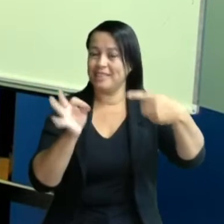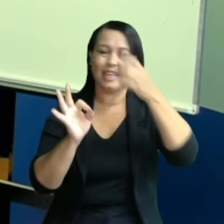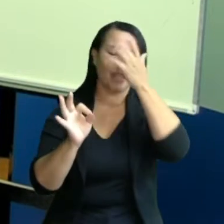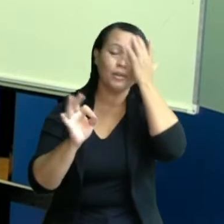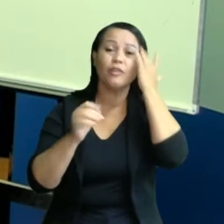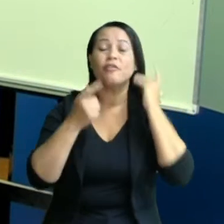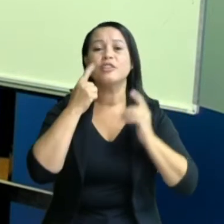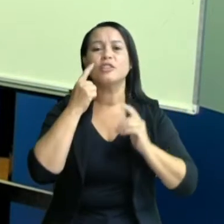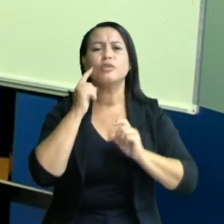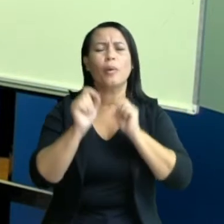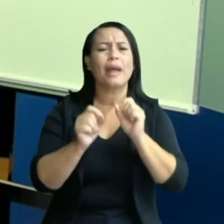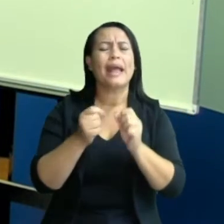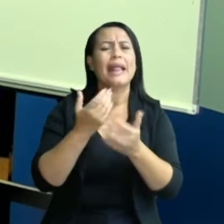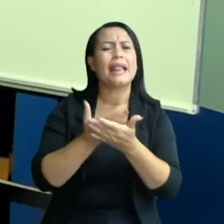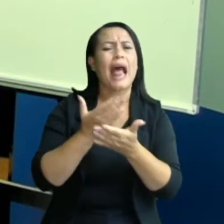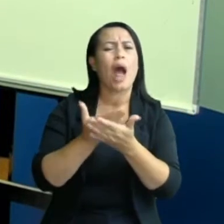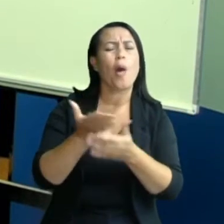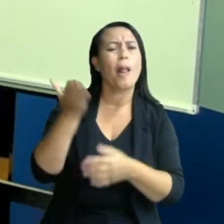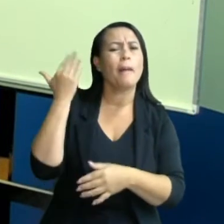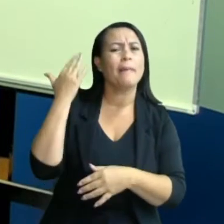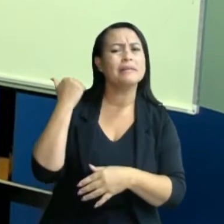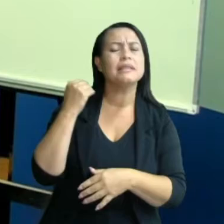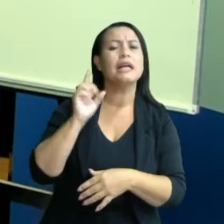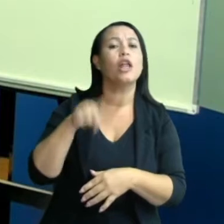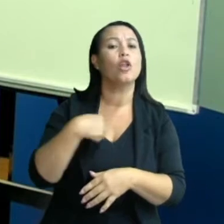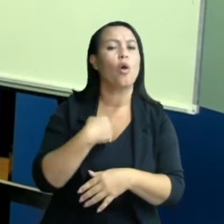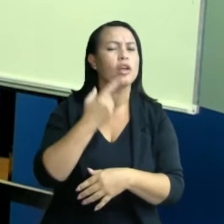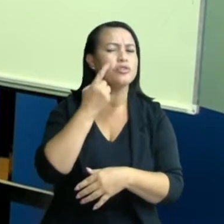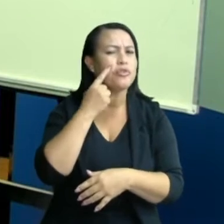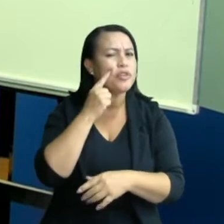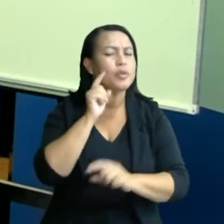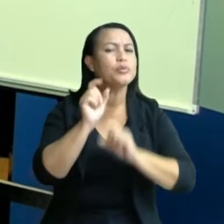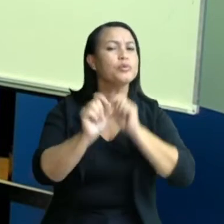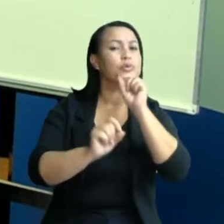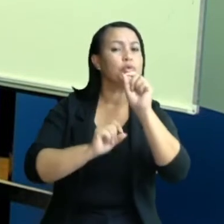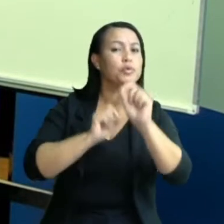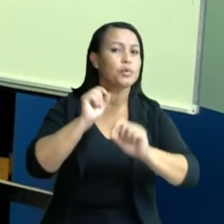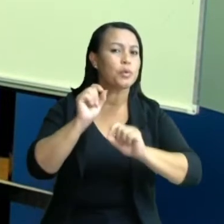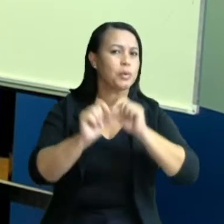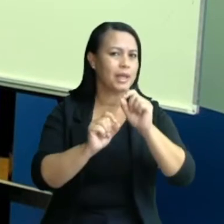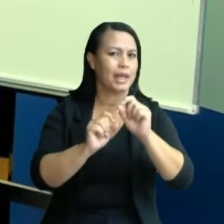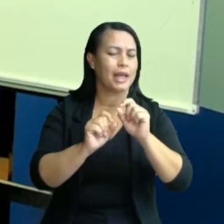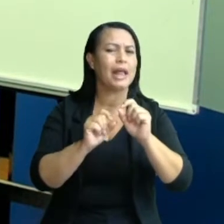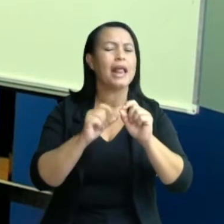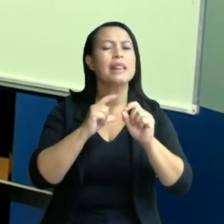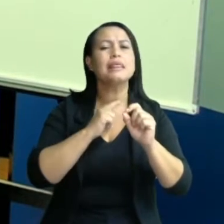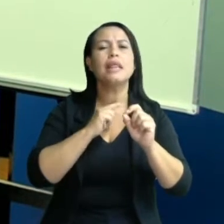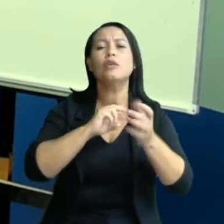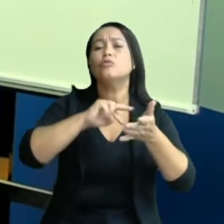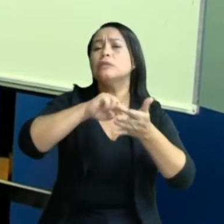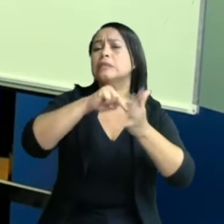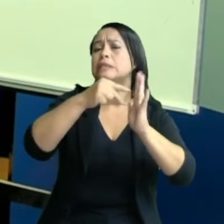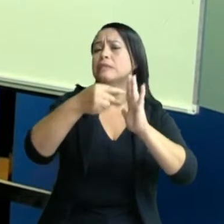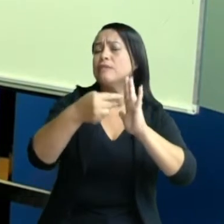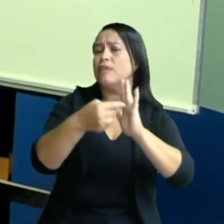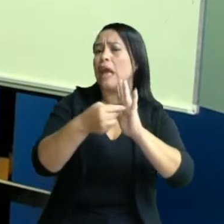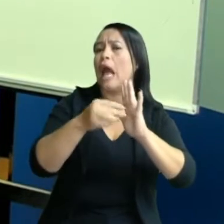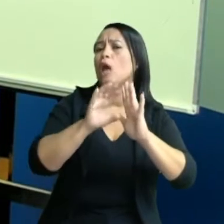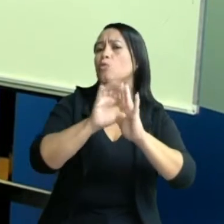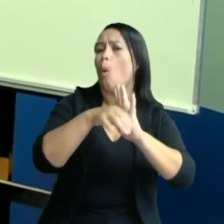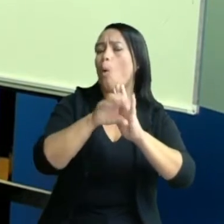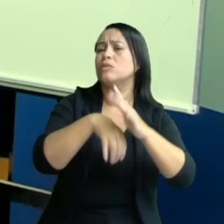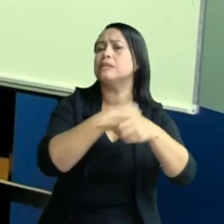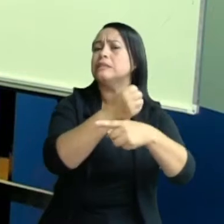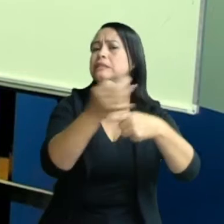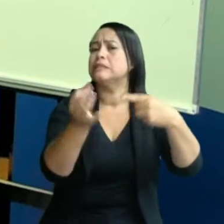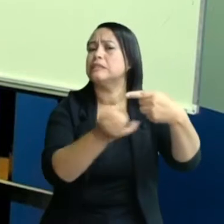certo? Então, na última aula, nós vimos o quê? A noção, significado de